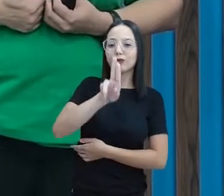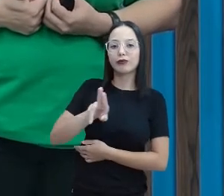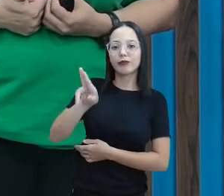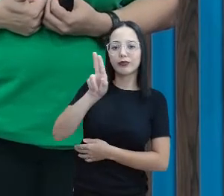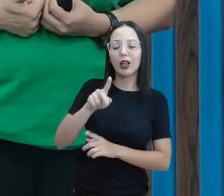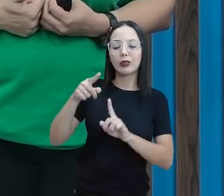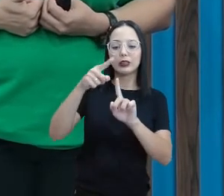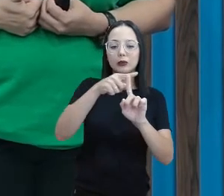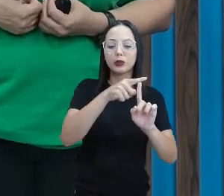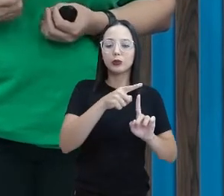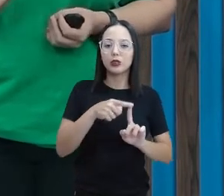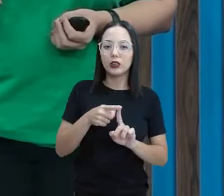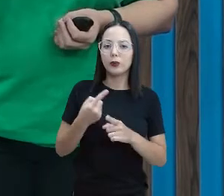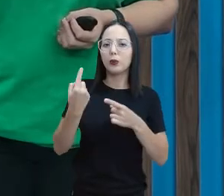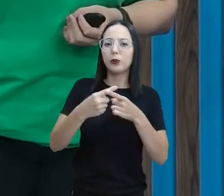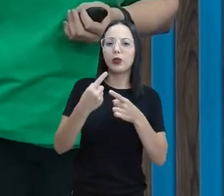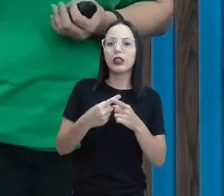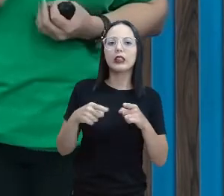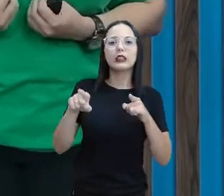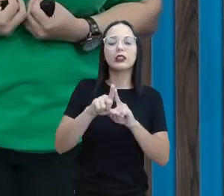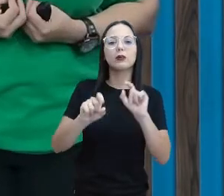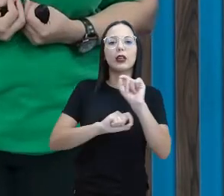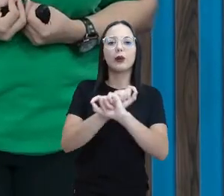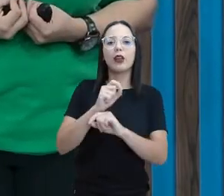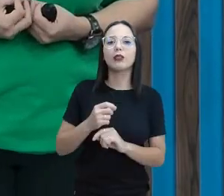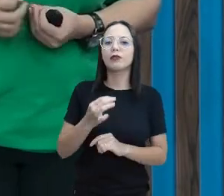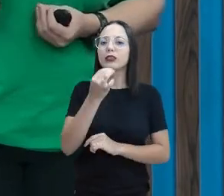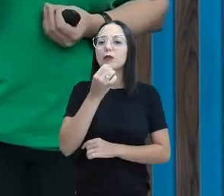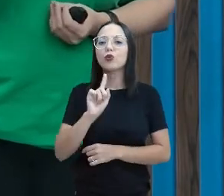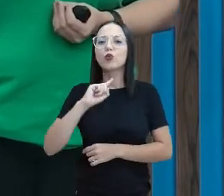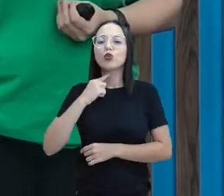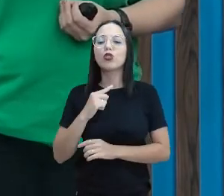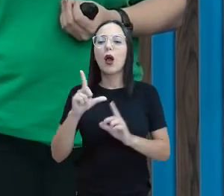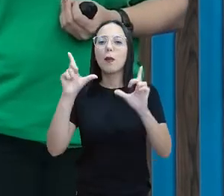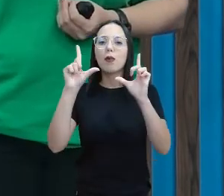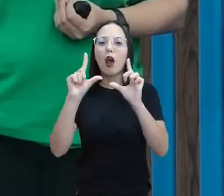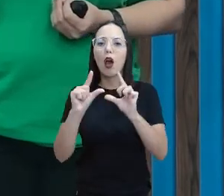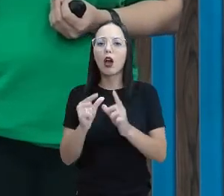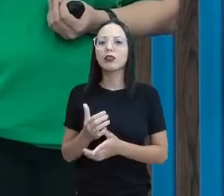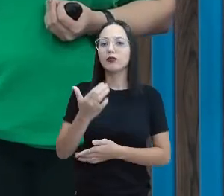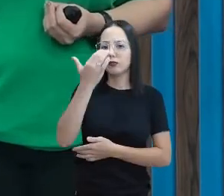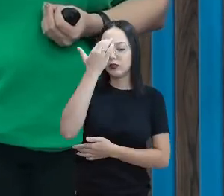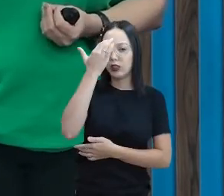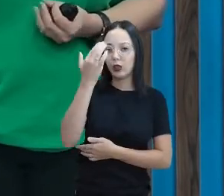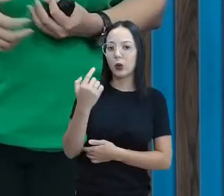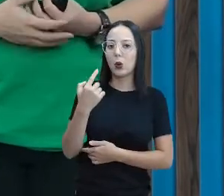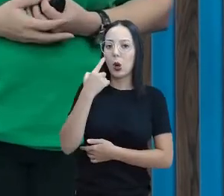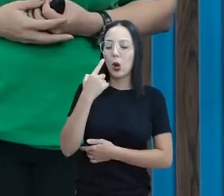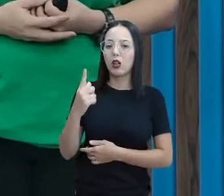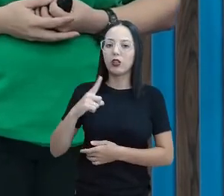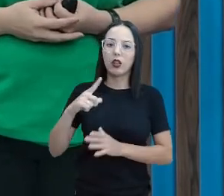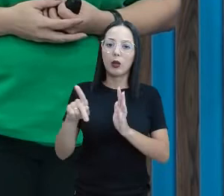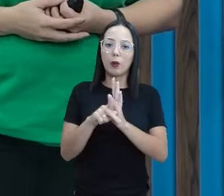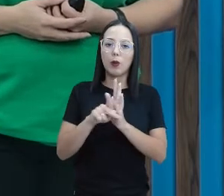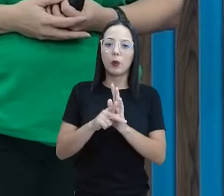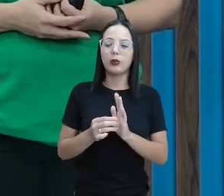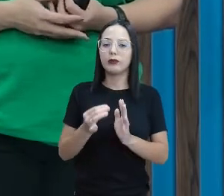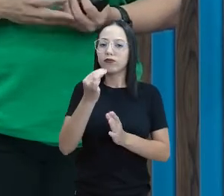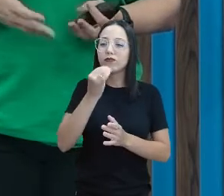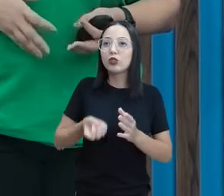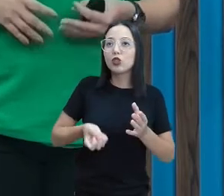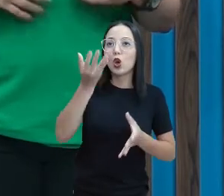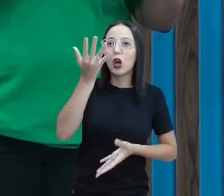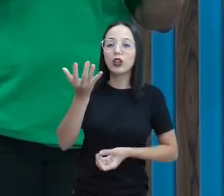esse biocombustível aí, porque ele também é menos poluente. Então, ele larga, né, na